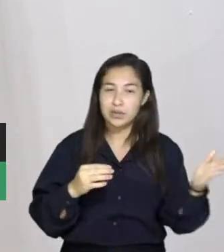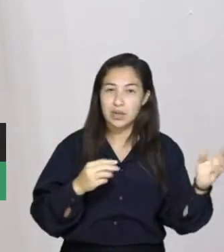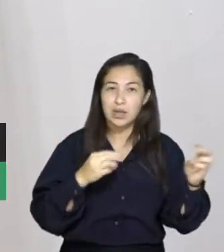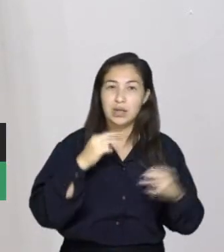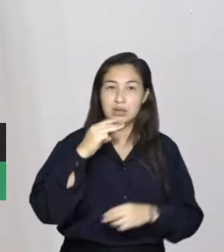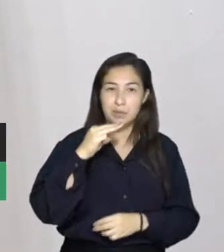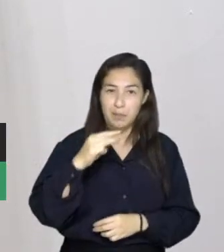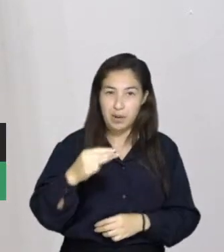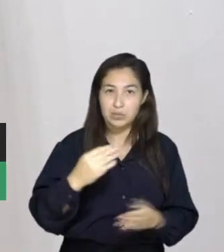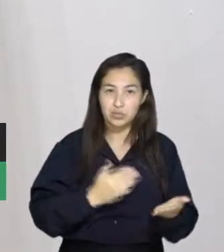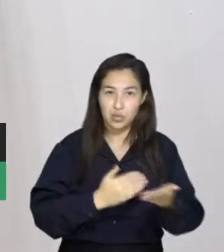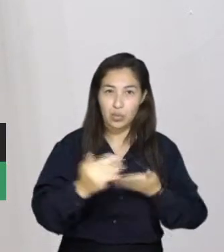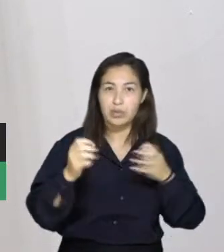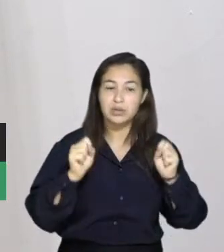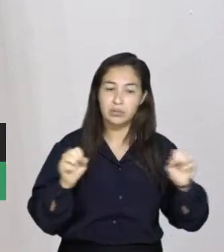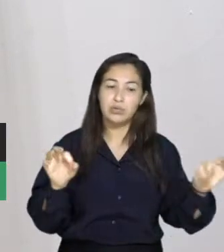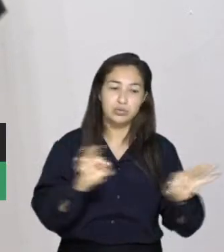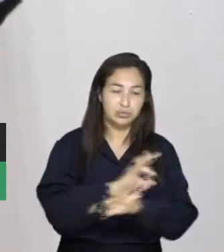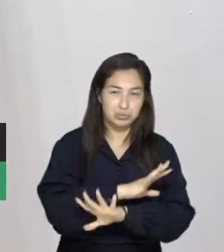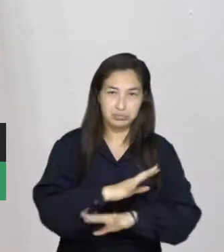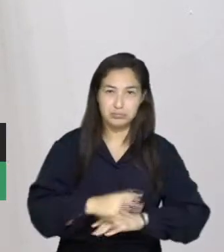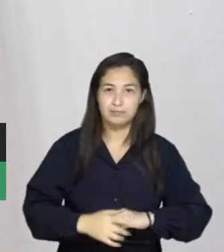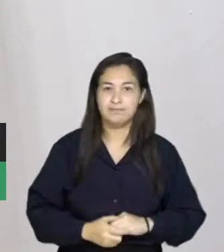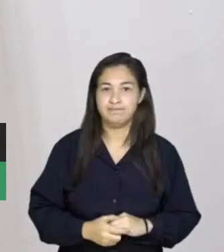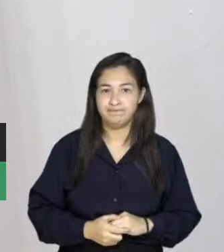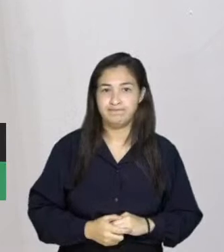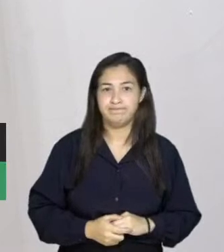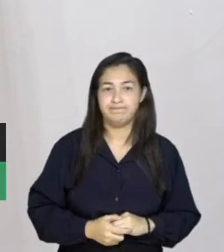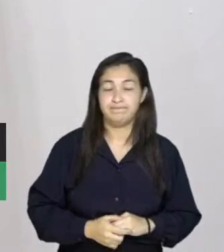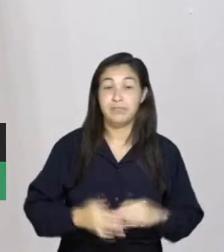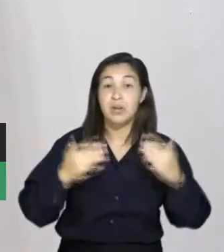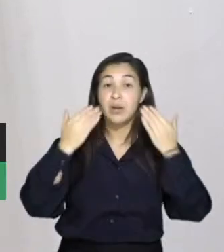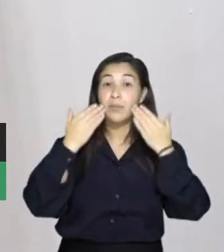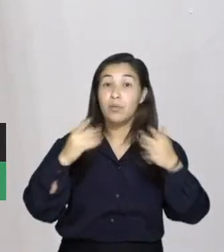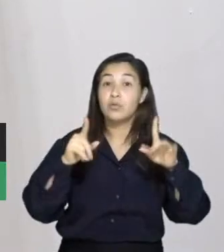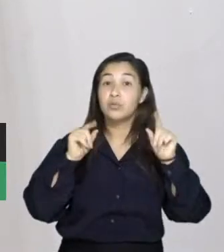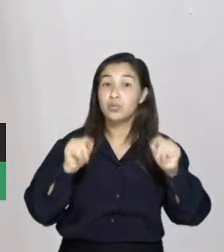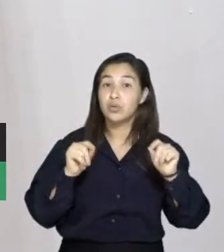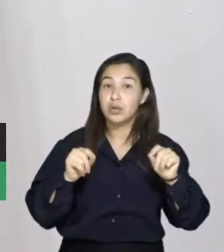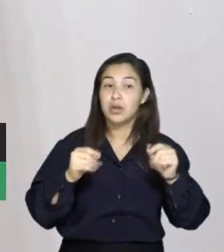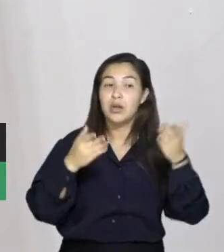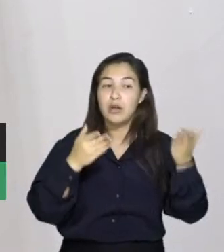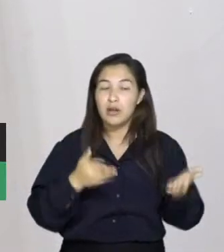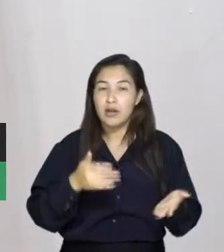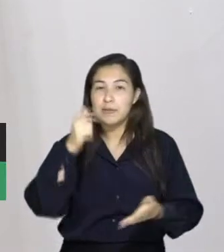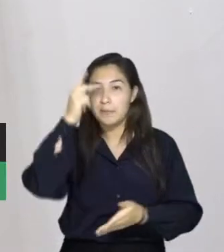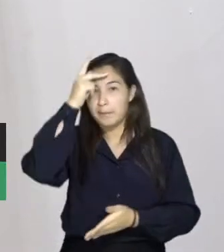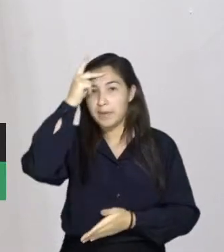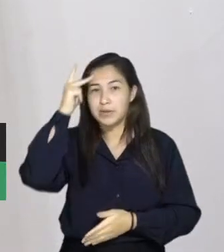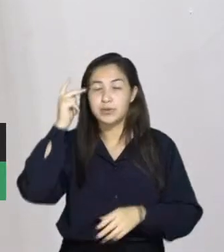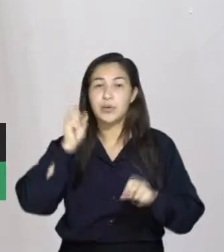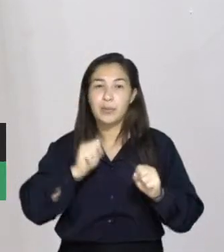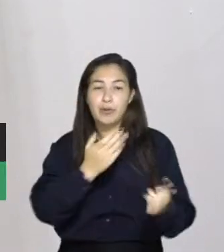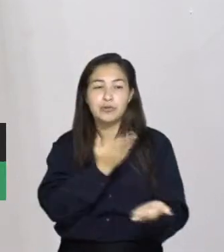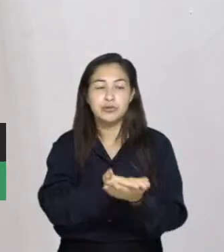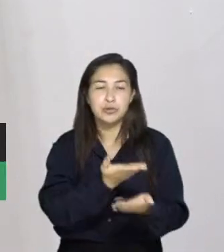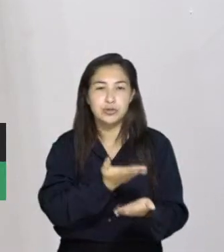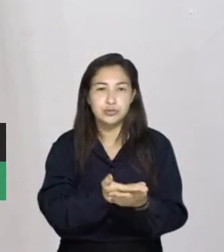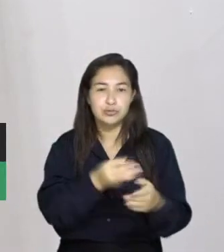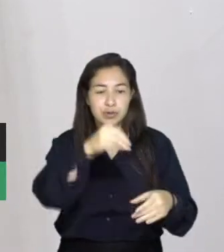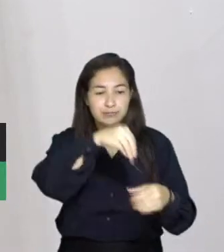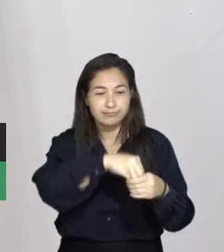assim poderão ser concluídas transformando em estudantes que vão lá para buscar conhecimento.